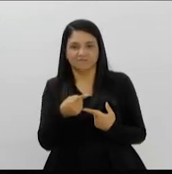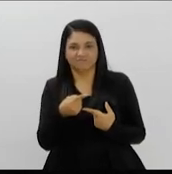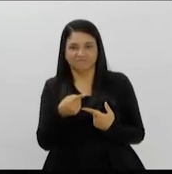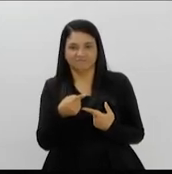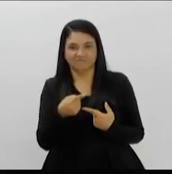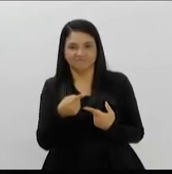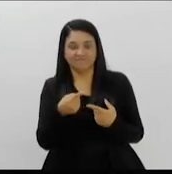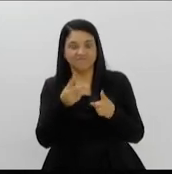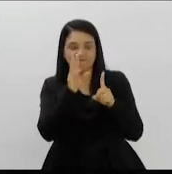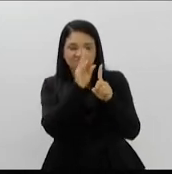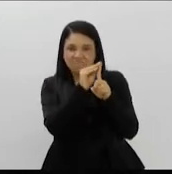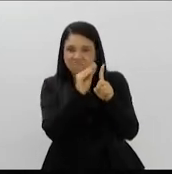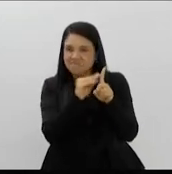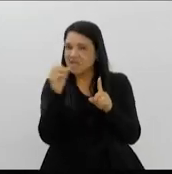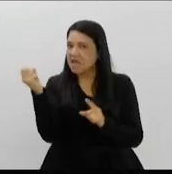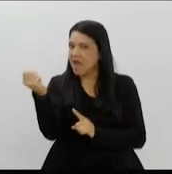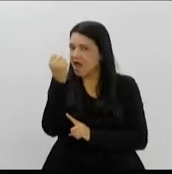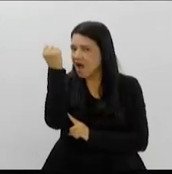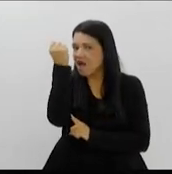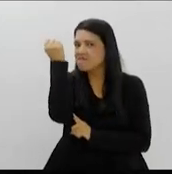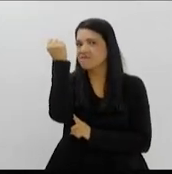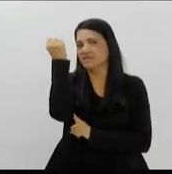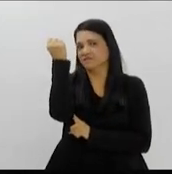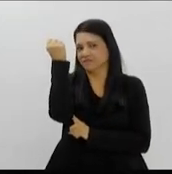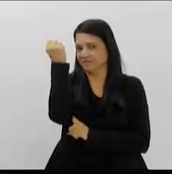de assédio sexual, não há